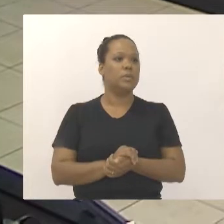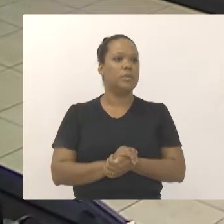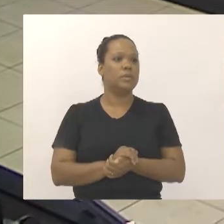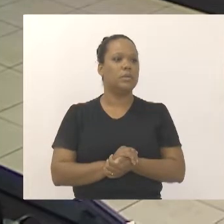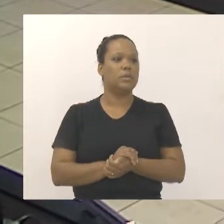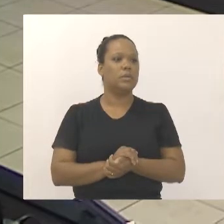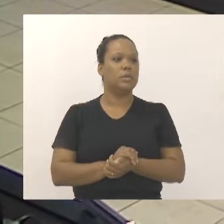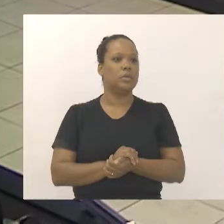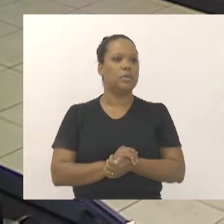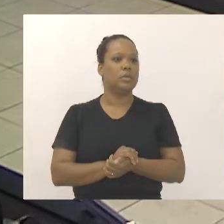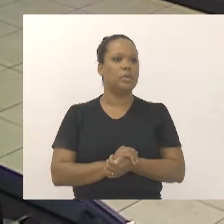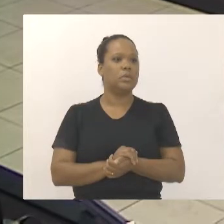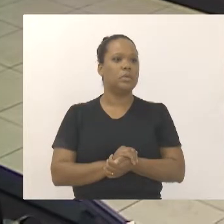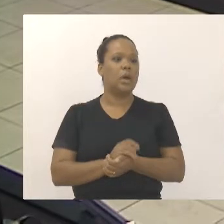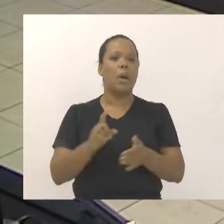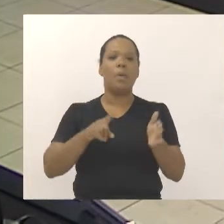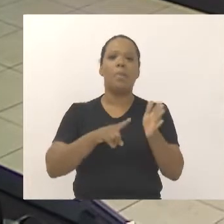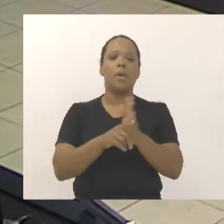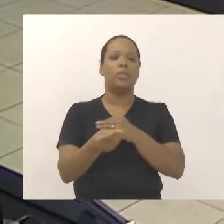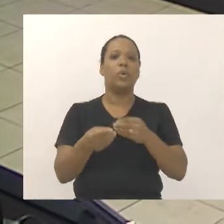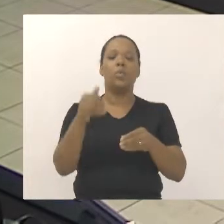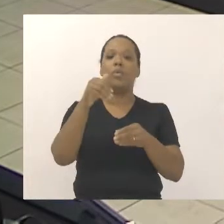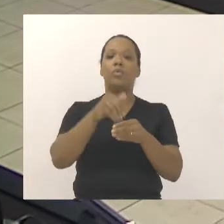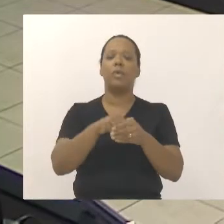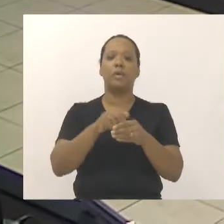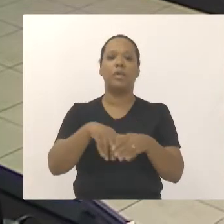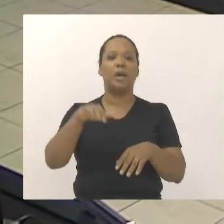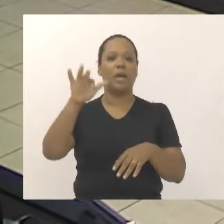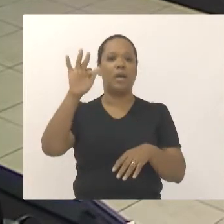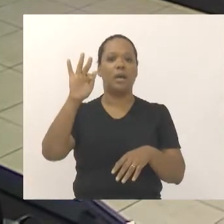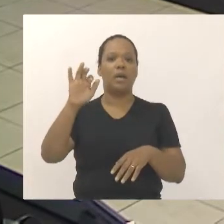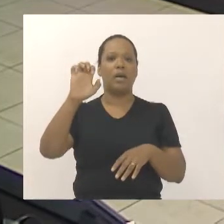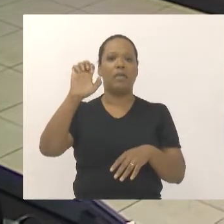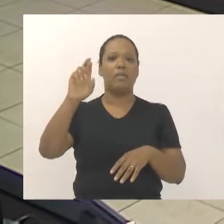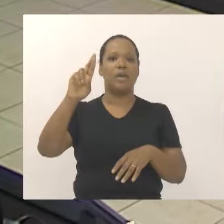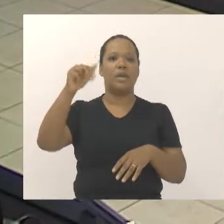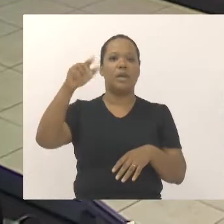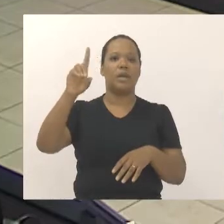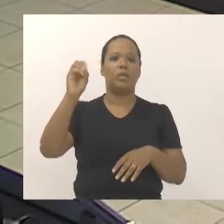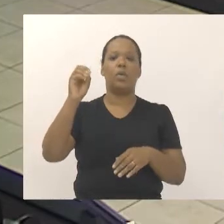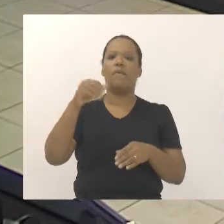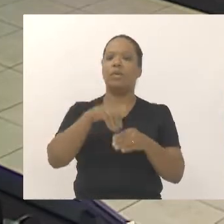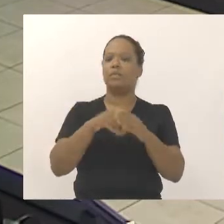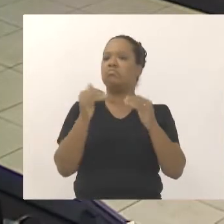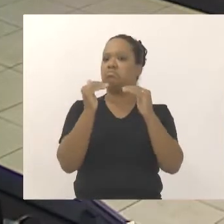Como voto ao vereador Fernando da Ótica Original. Favorável.